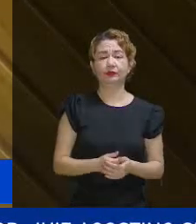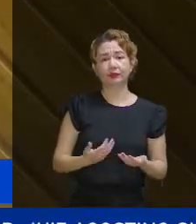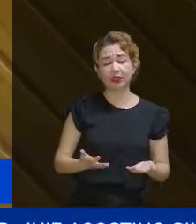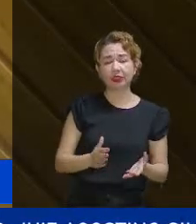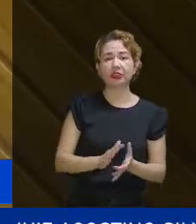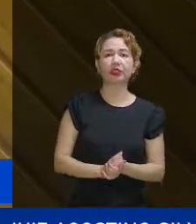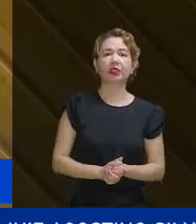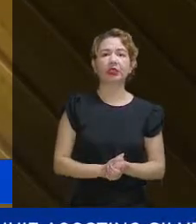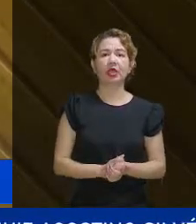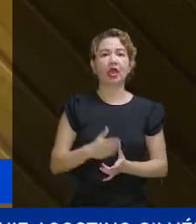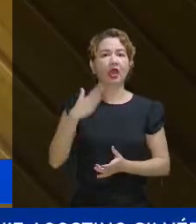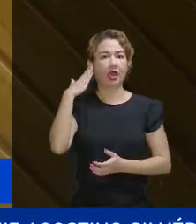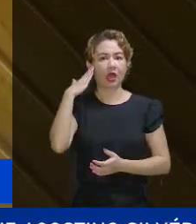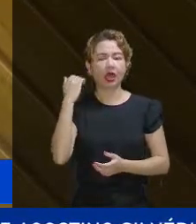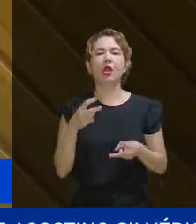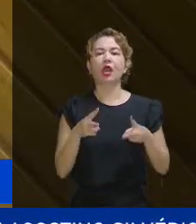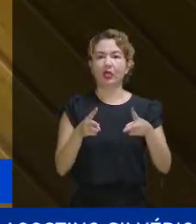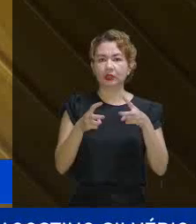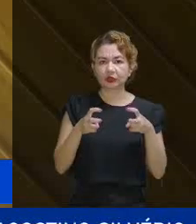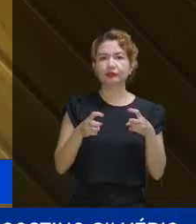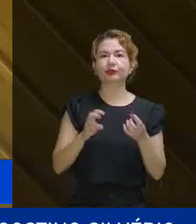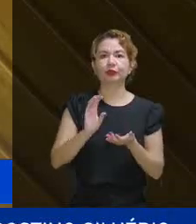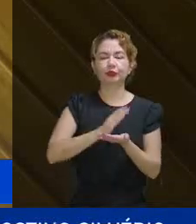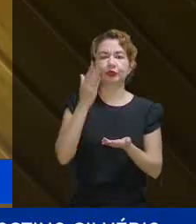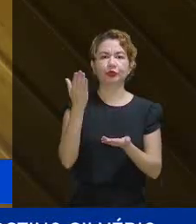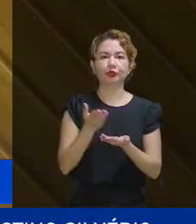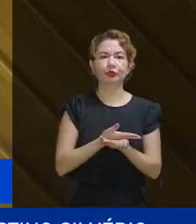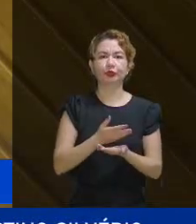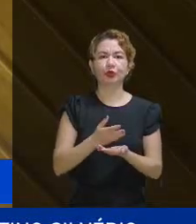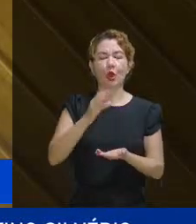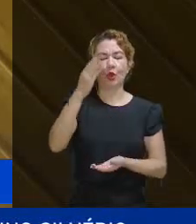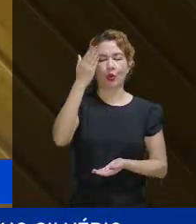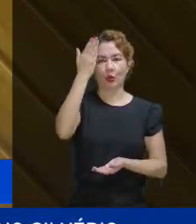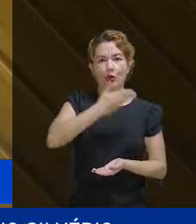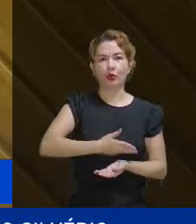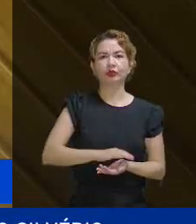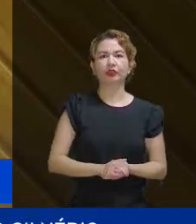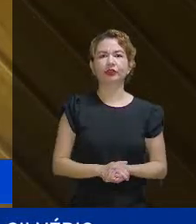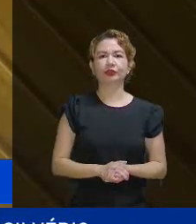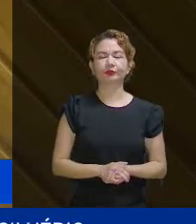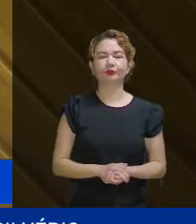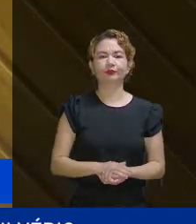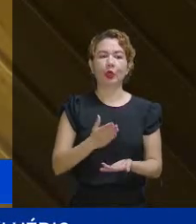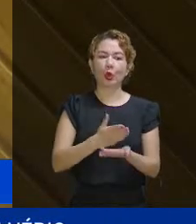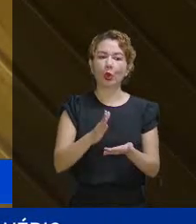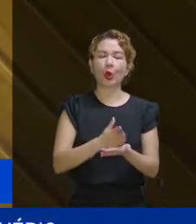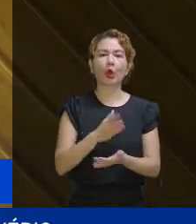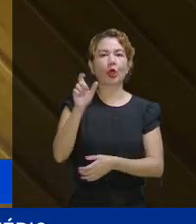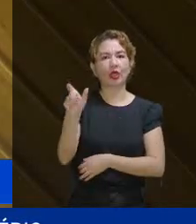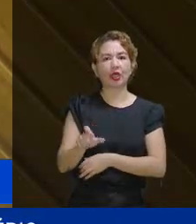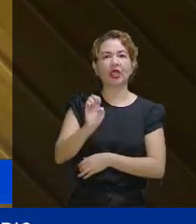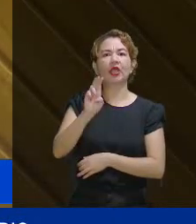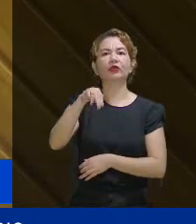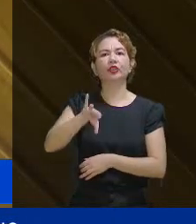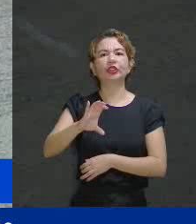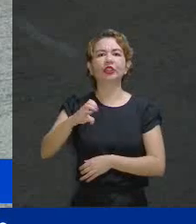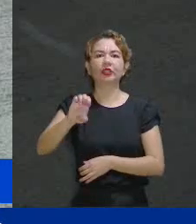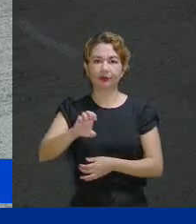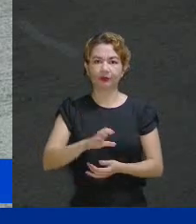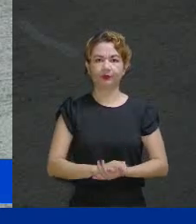que reconhece a aprovação das contas com ressalva da candidata Eunice Picanço. Edilce do Ramos, por